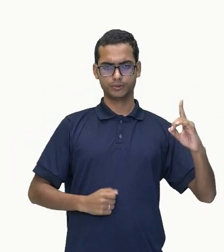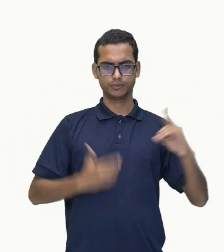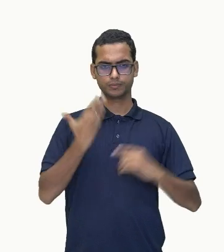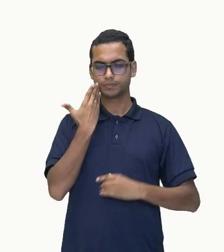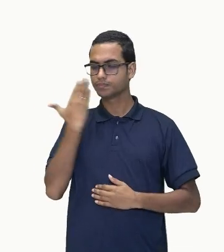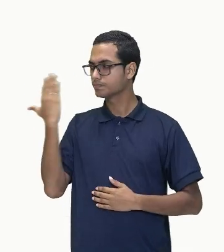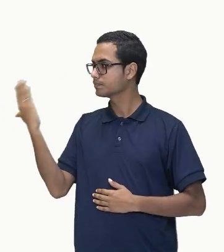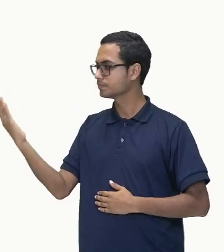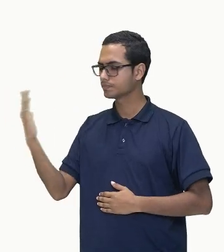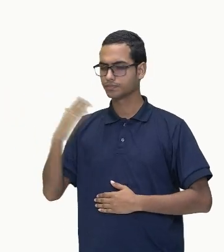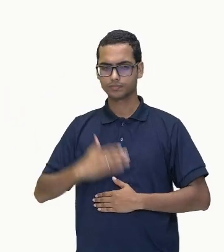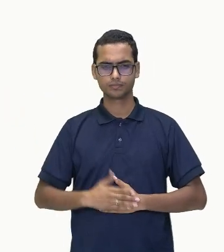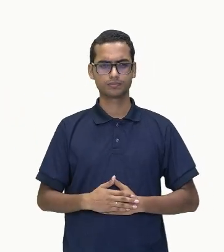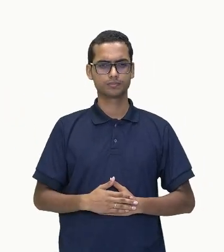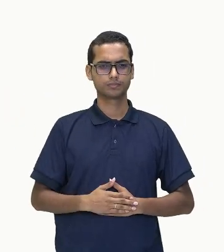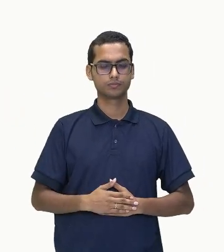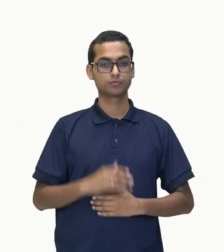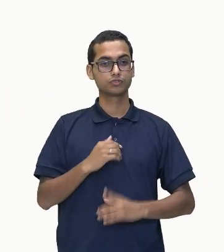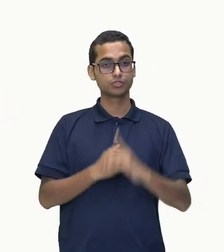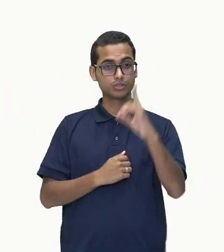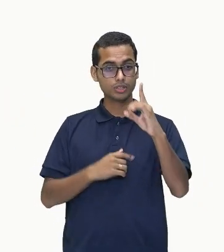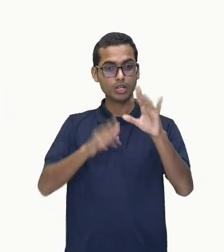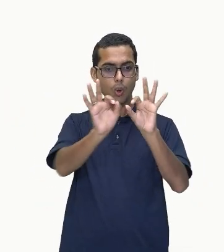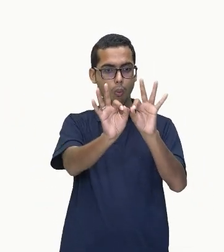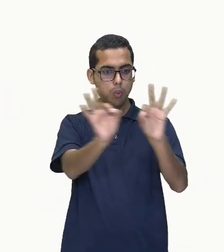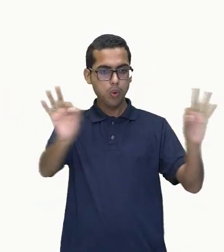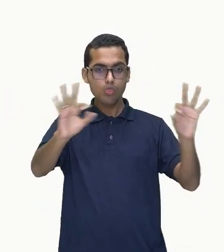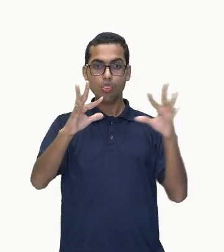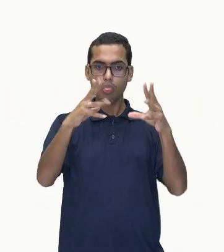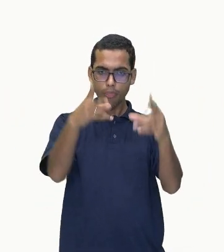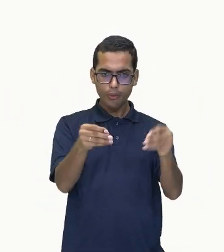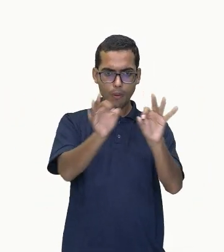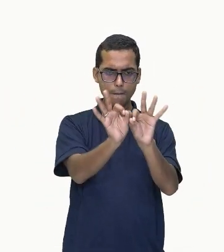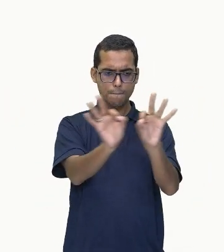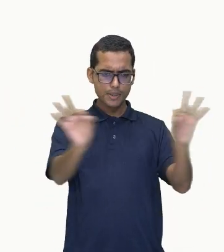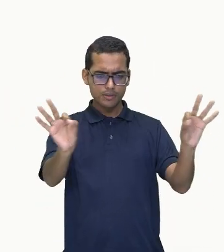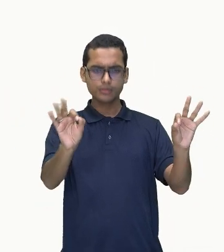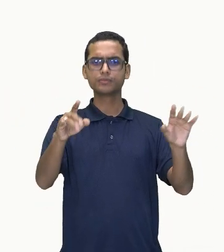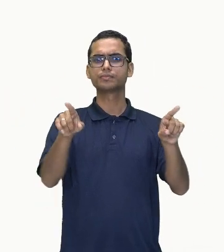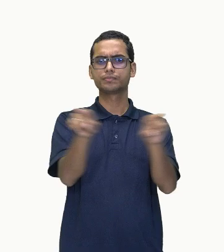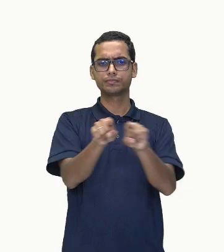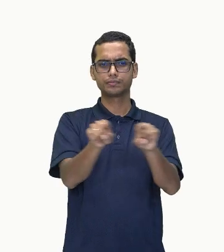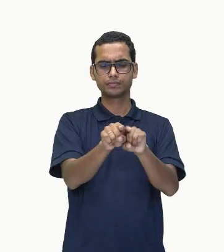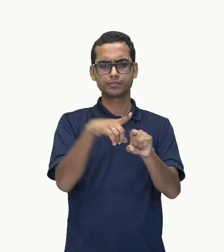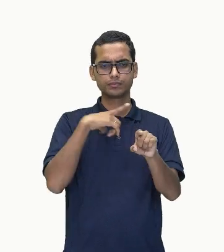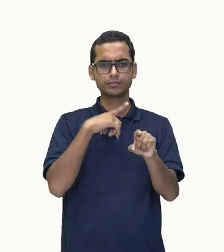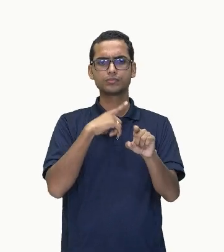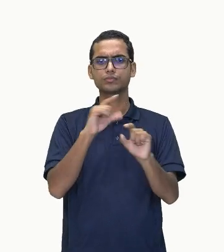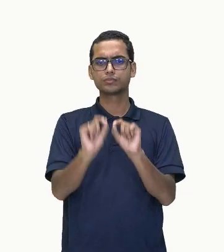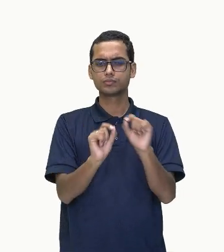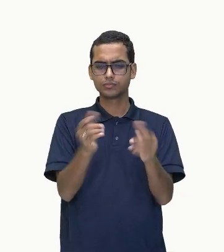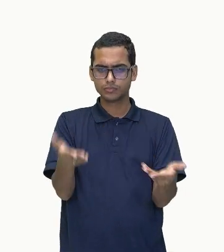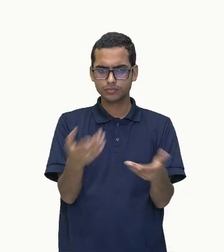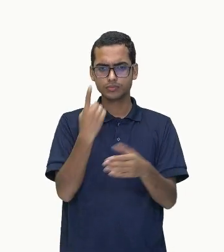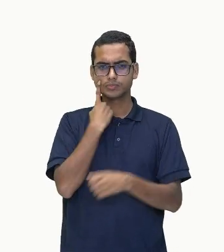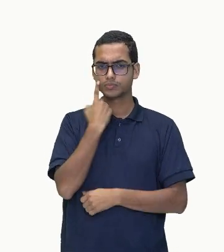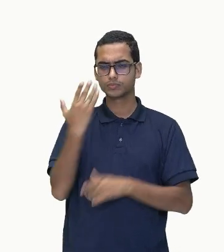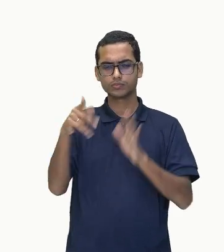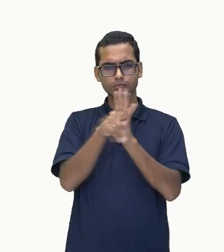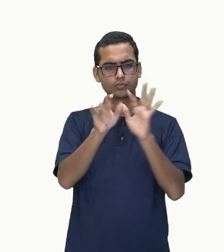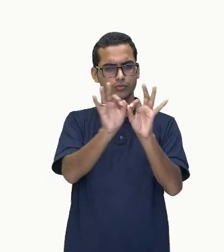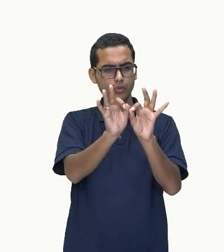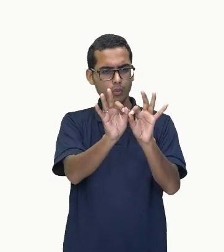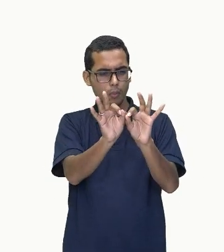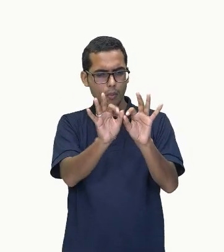raio, metade do diâmetro. Então, pronto. Nesse caso aqui, o raio vai ser 12 sobre